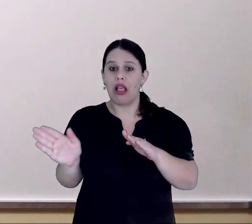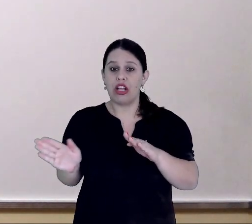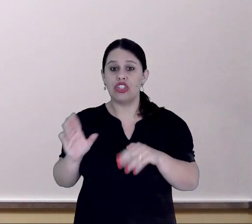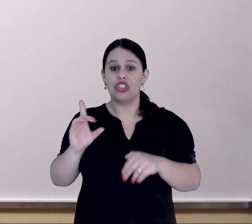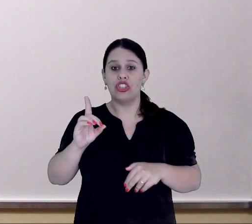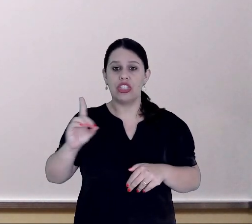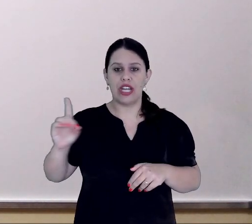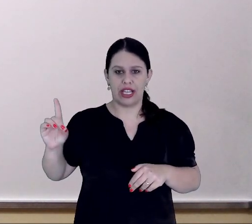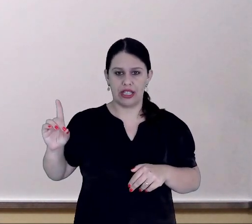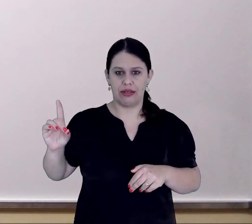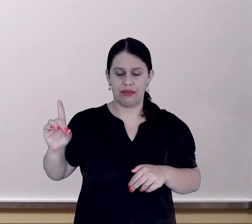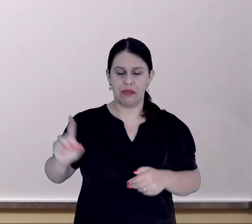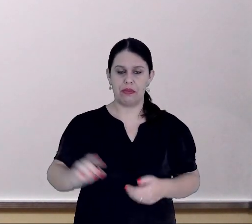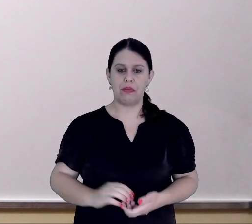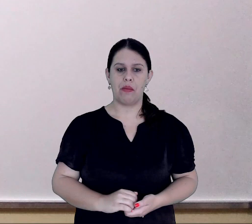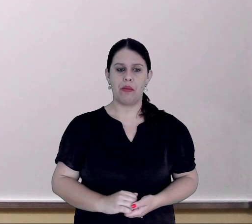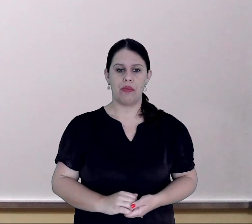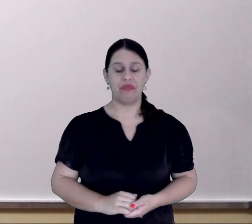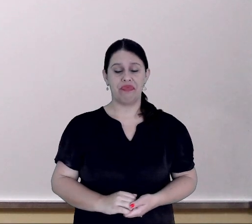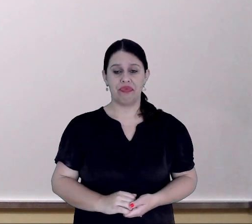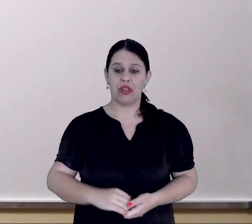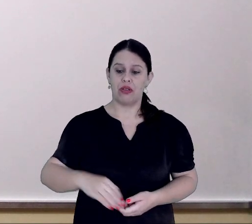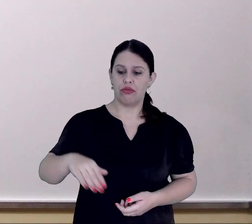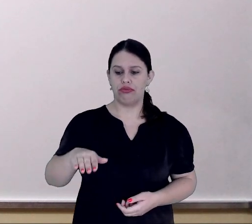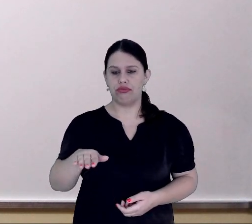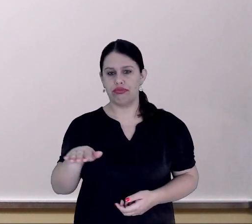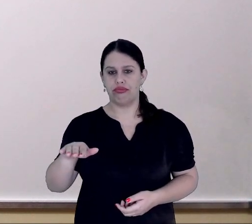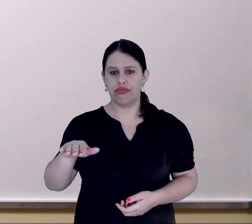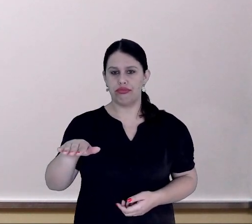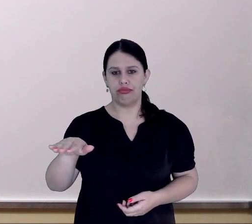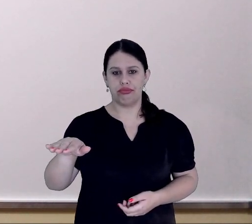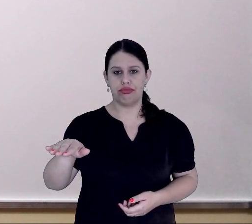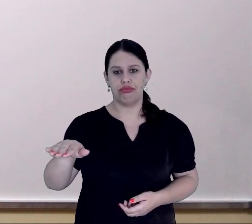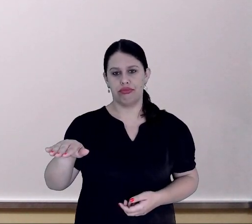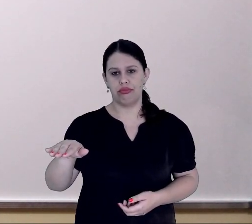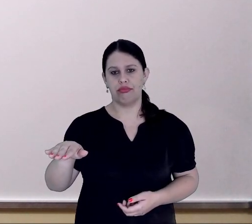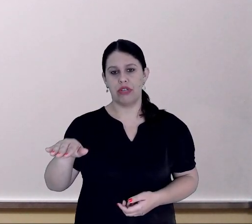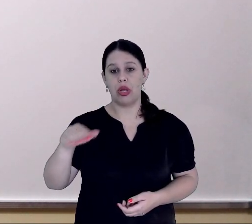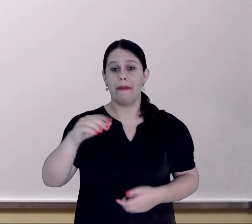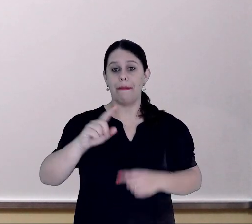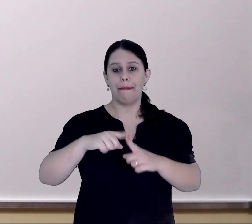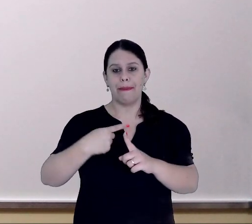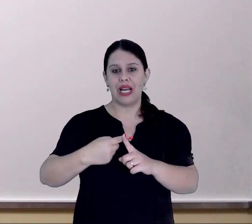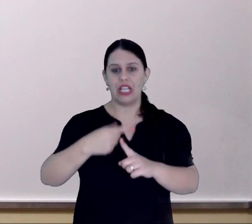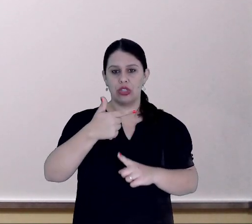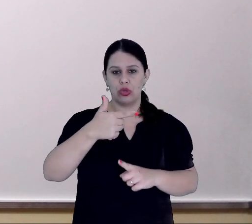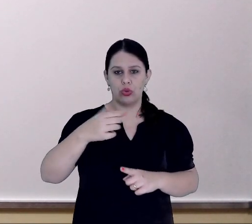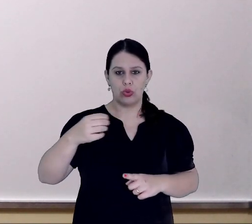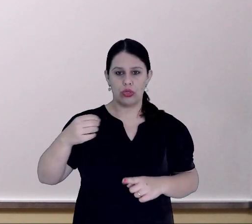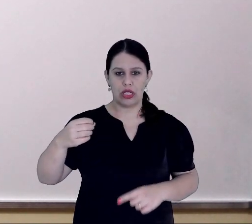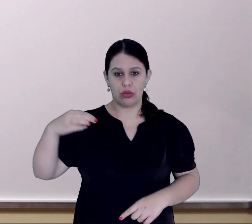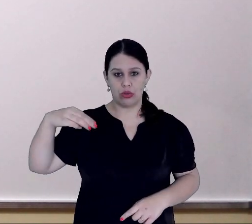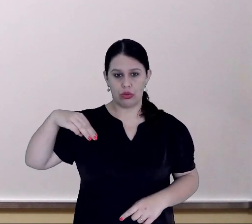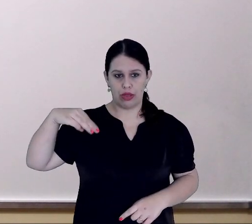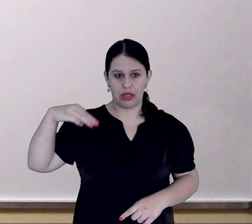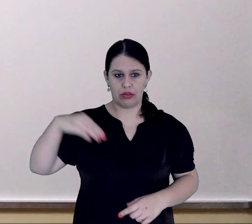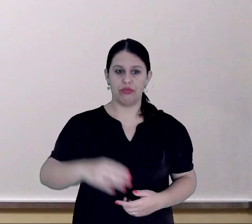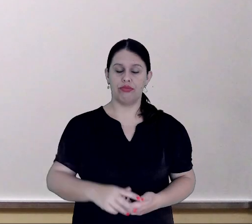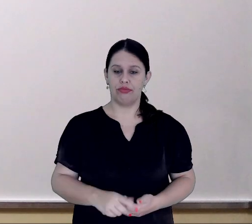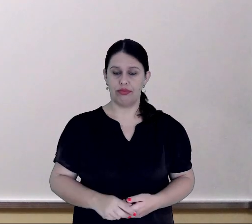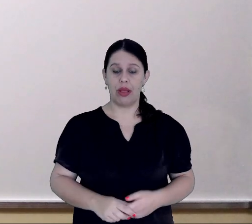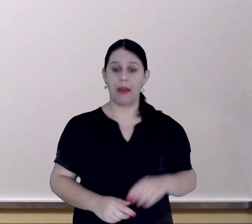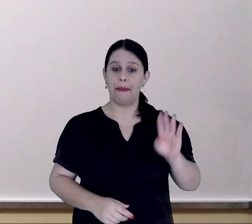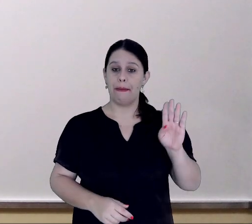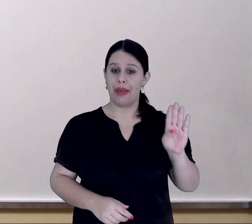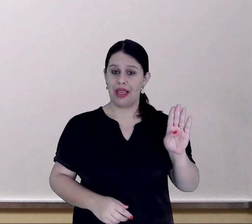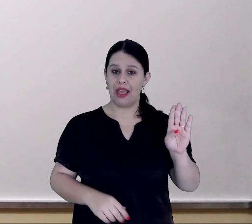virou à direita. Beleza? E andou mais 200 metros. Eu representei isso por um vetor B